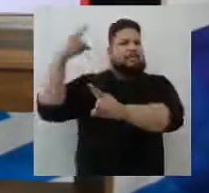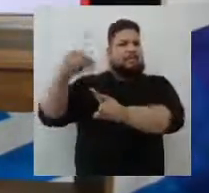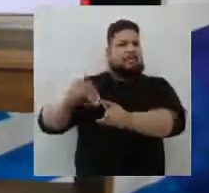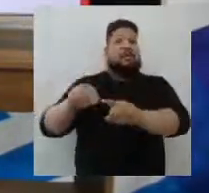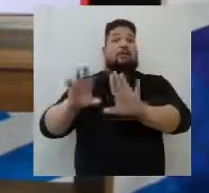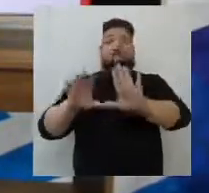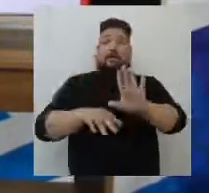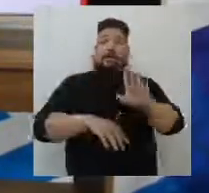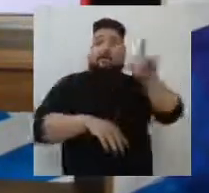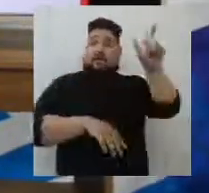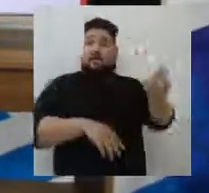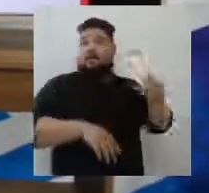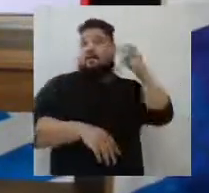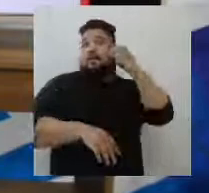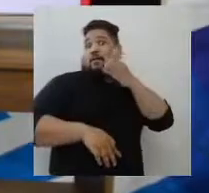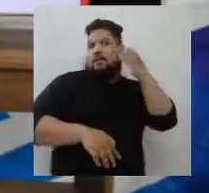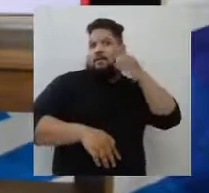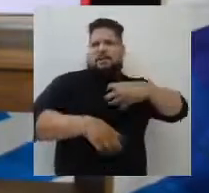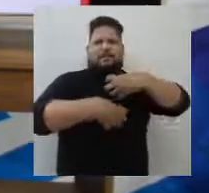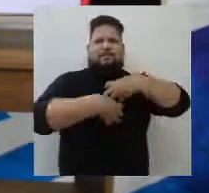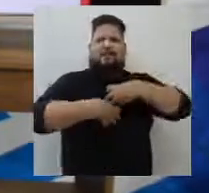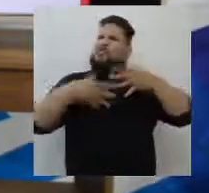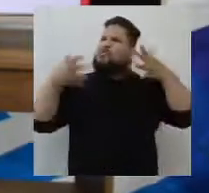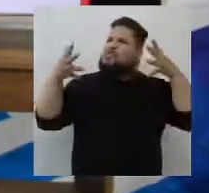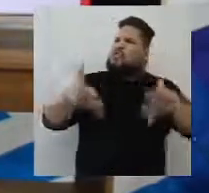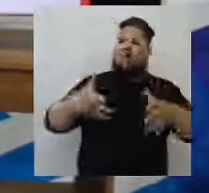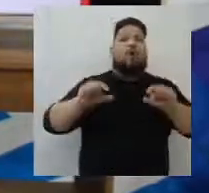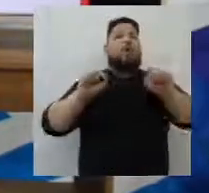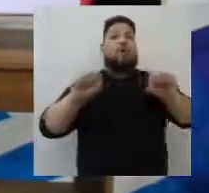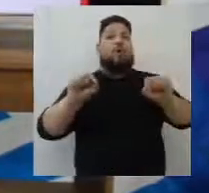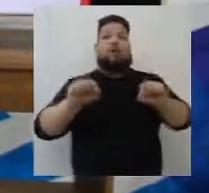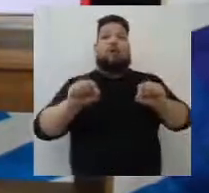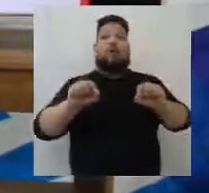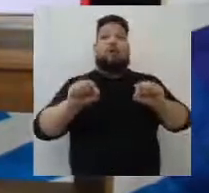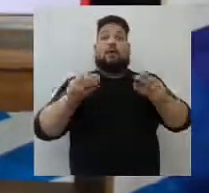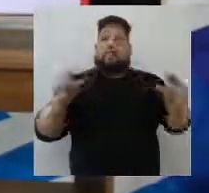chateado foi que durante uma missa de domingo, o